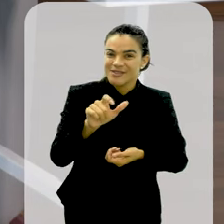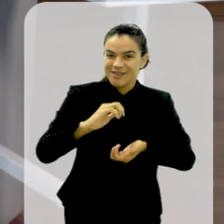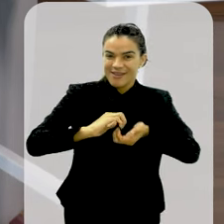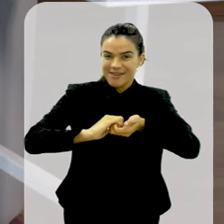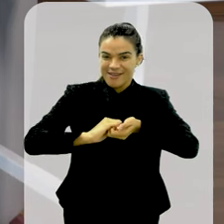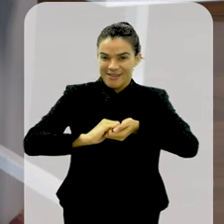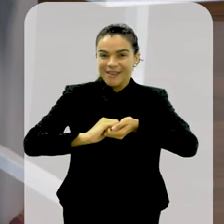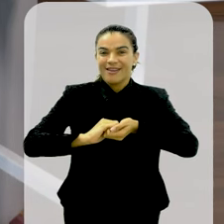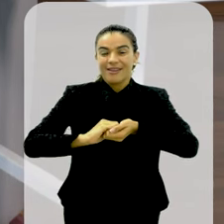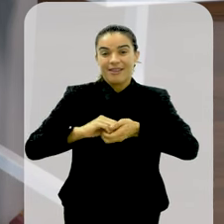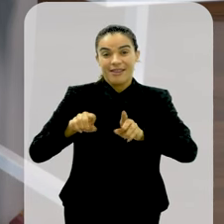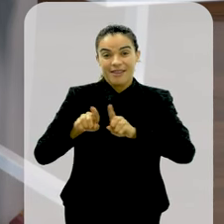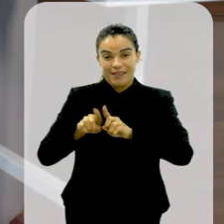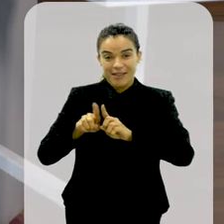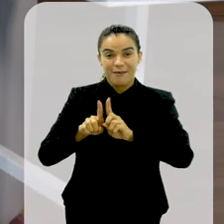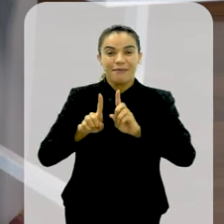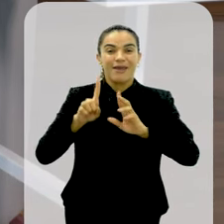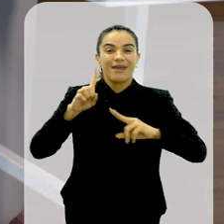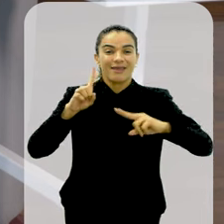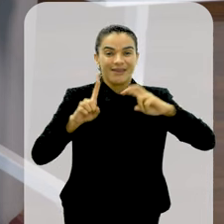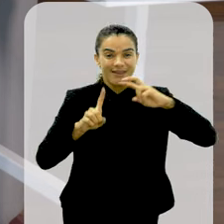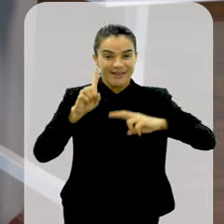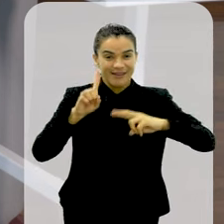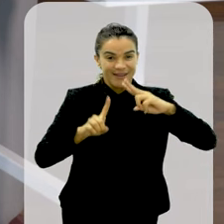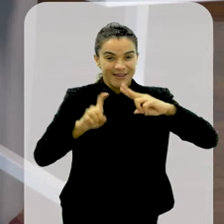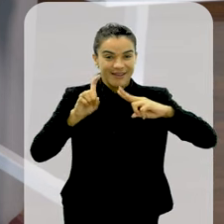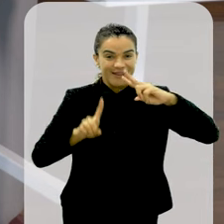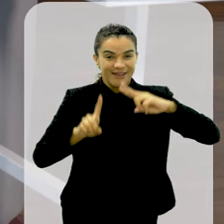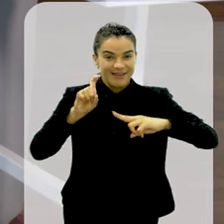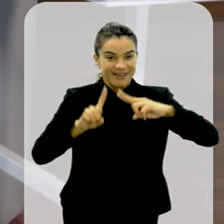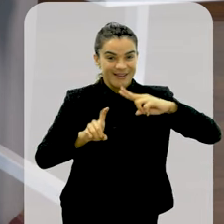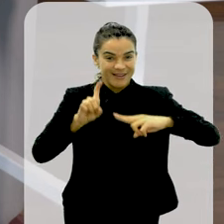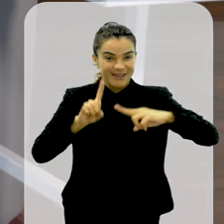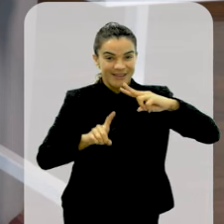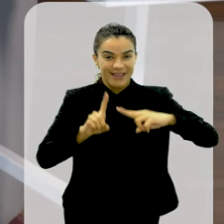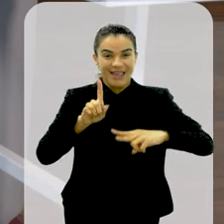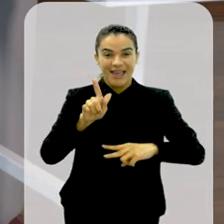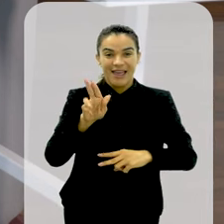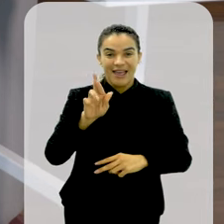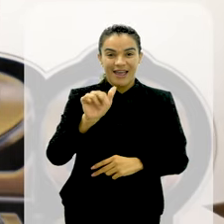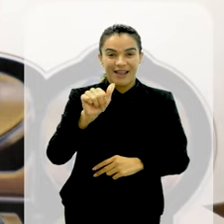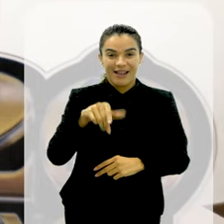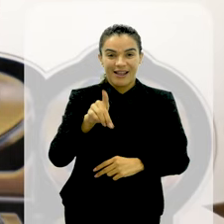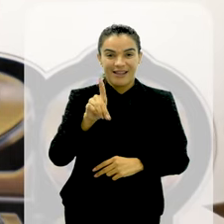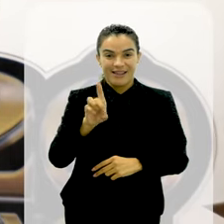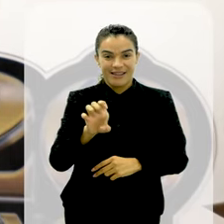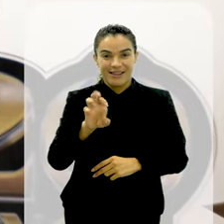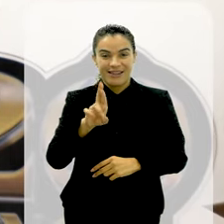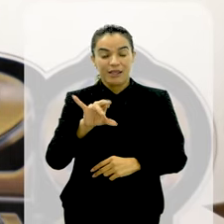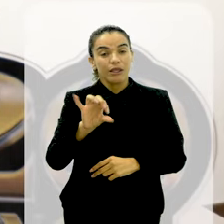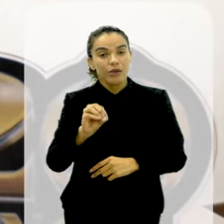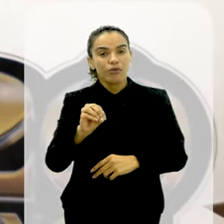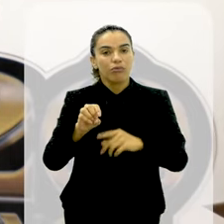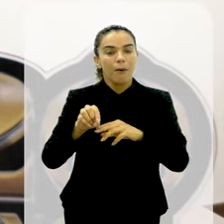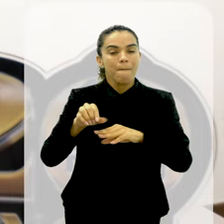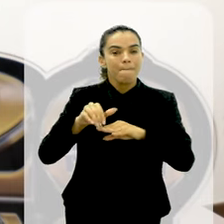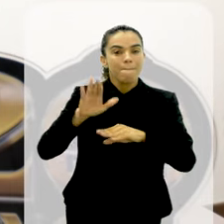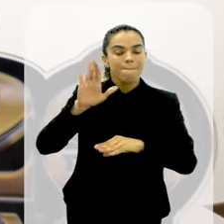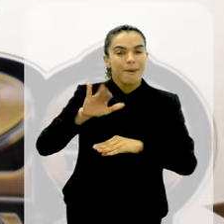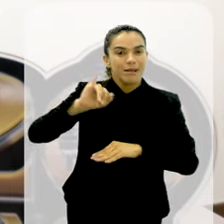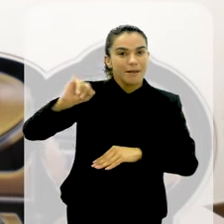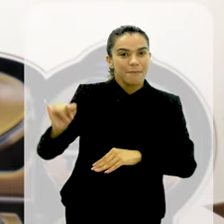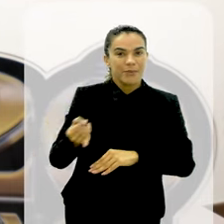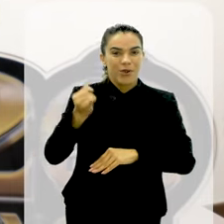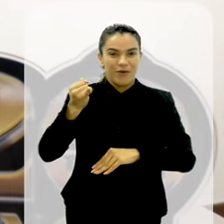você com a Viradouro e a Grande Rio foram as duas escolas que melhor aproveitaram